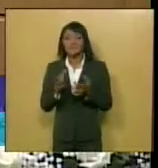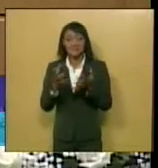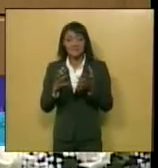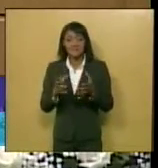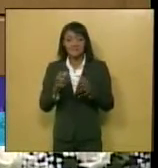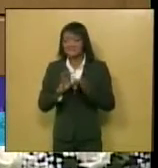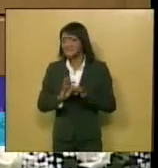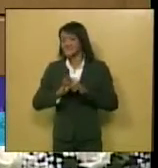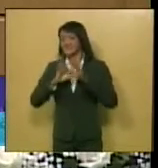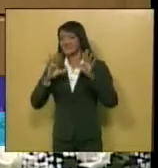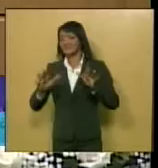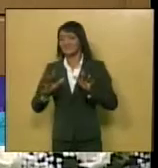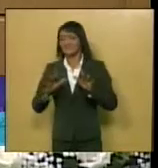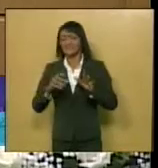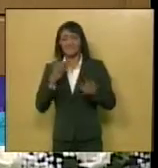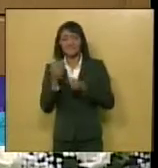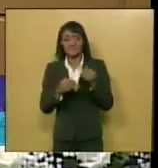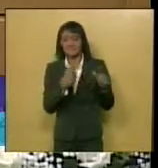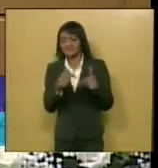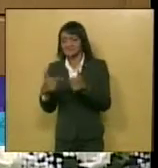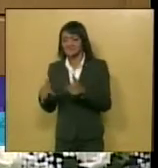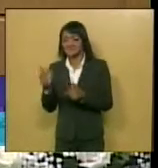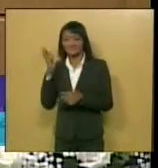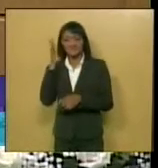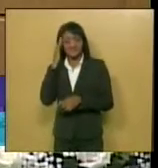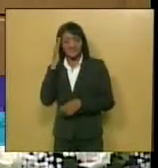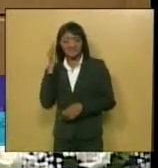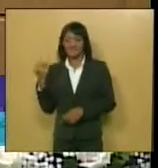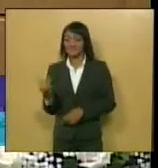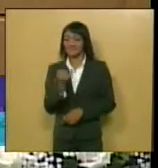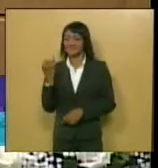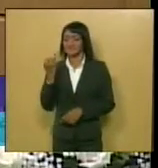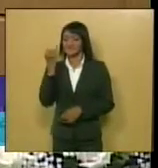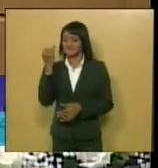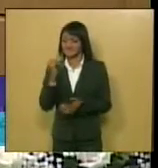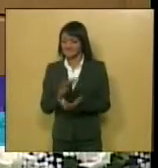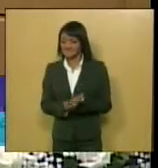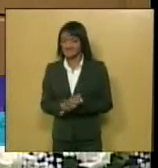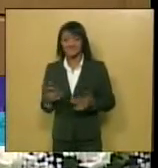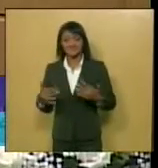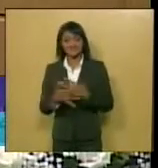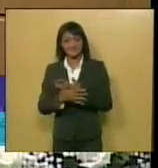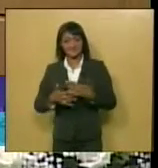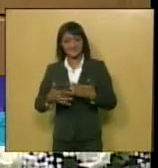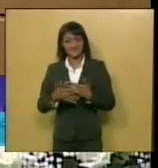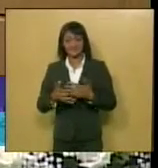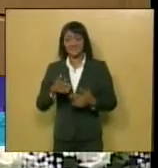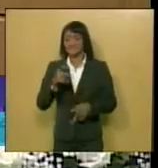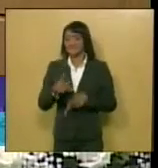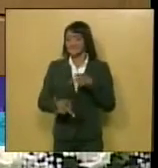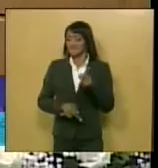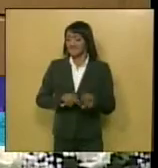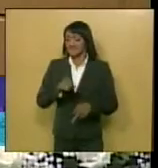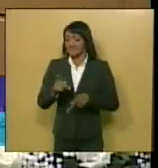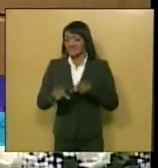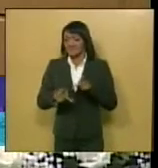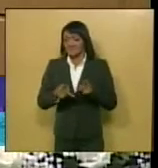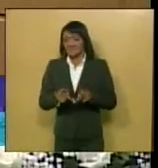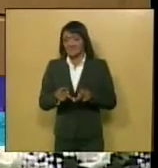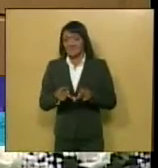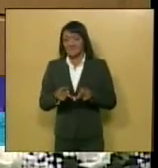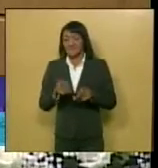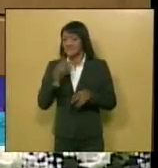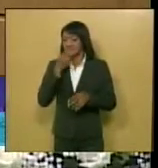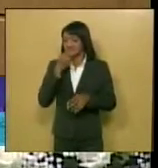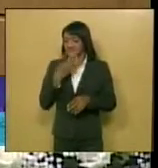para viabilizar o que entendia importante para a cidade e o seu povo. Isso fascinava